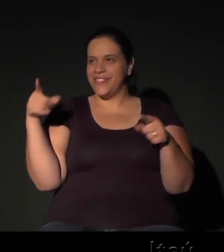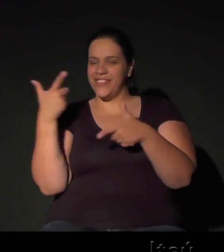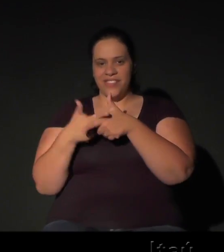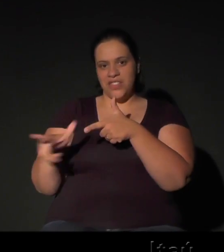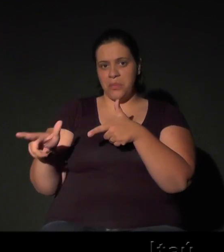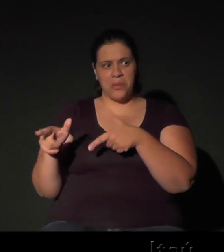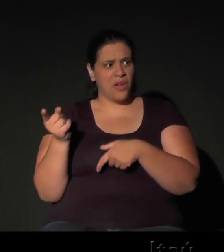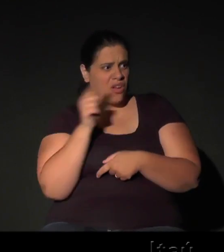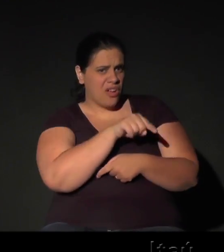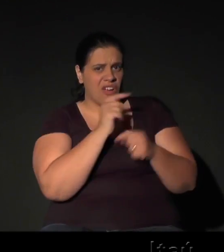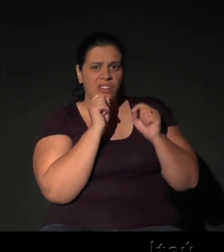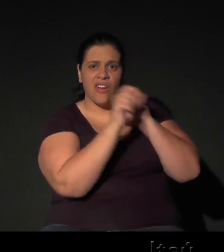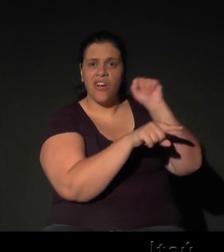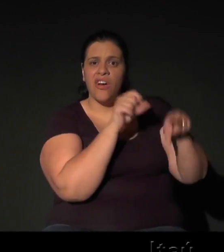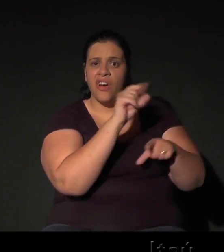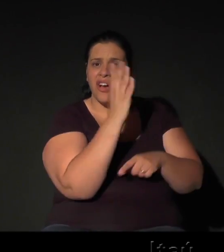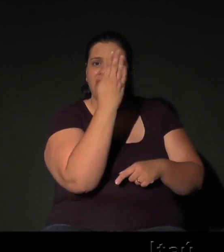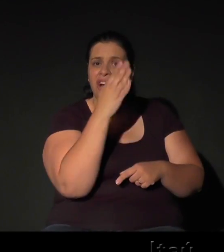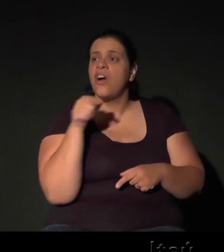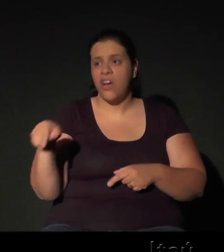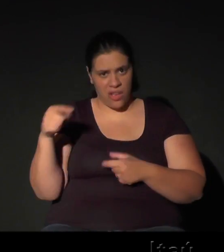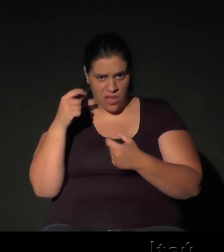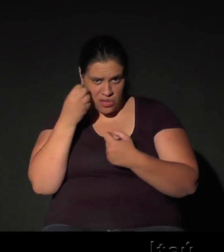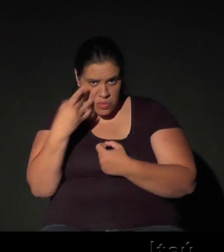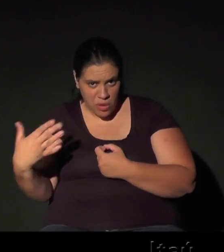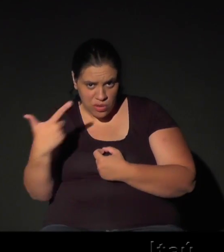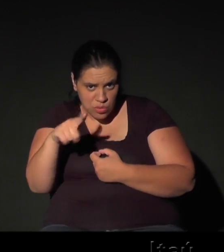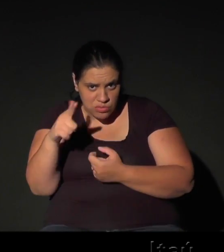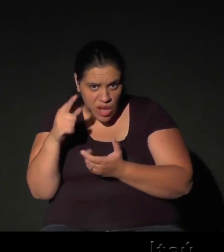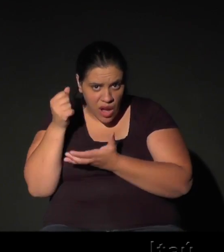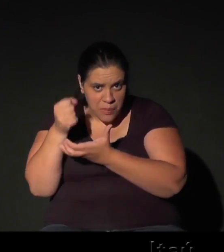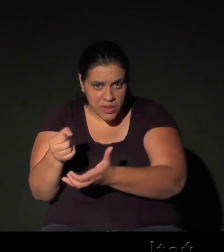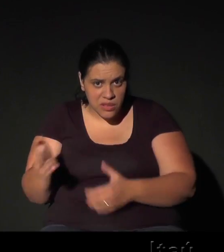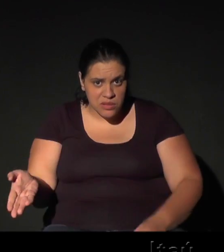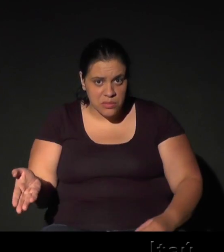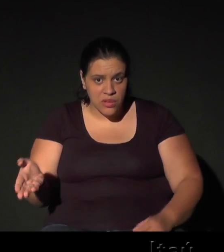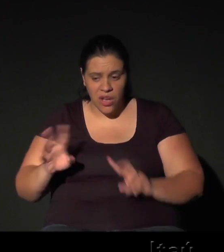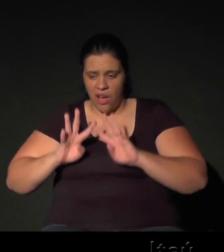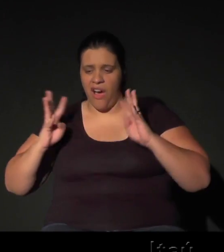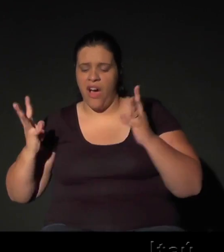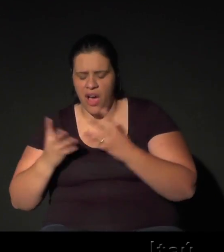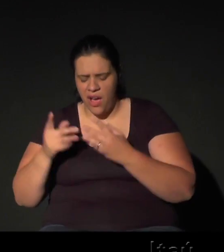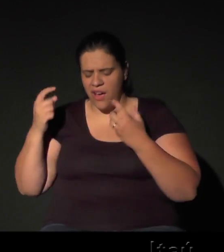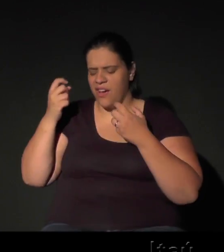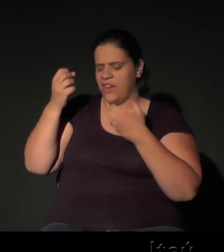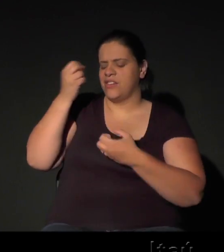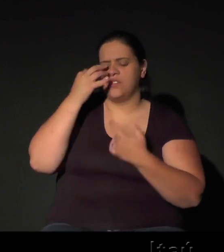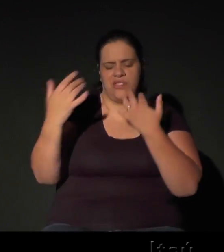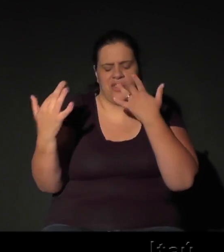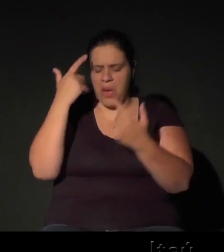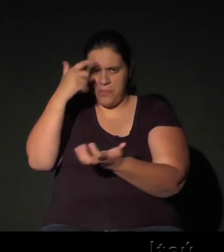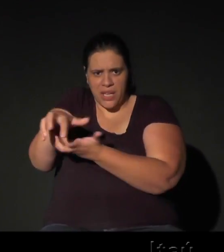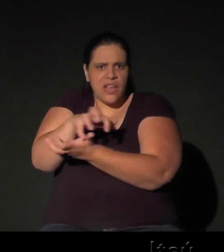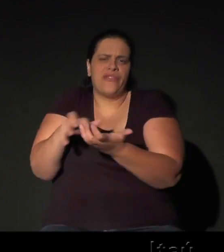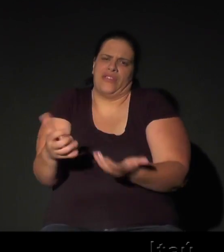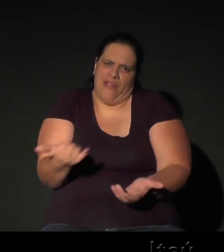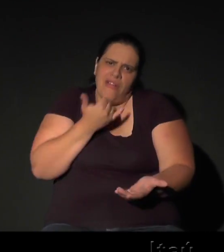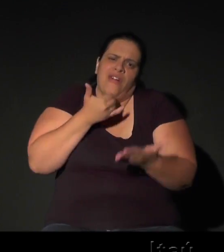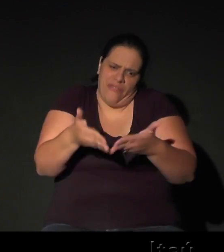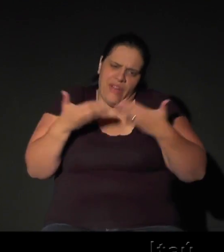critica beyonc e o Chico boar que não tá dentro da lógic capitalista aí faz cirando ouvindo Chico boar achando que é revolucionário